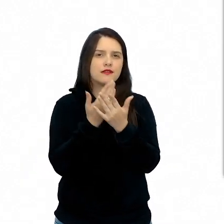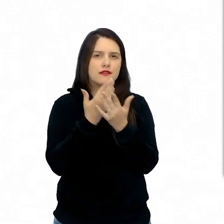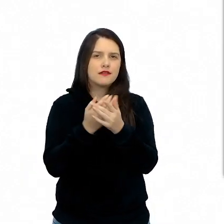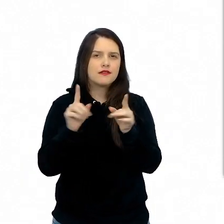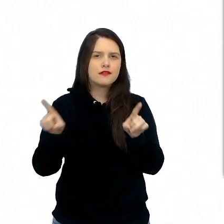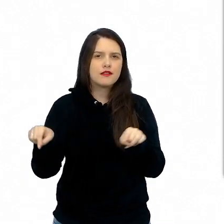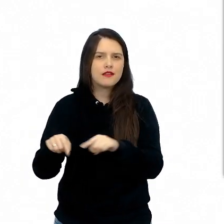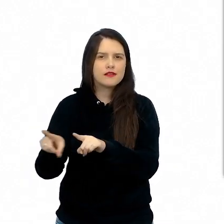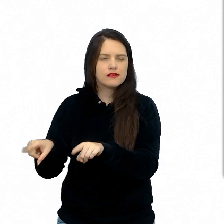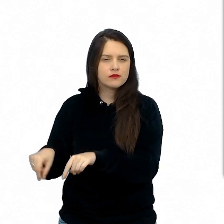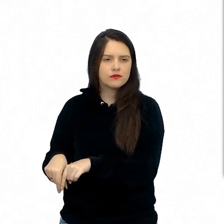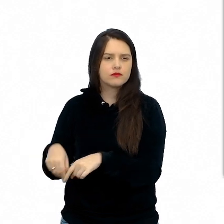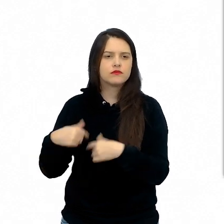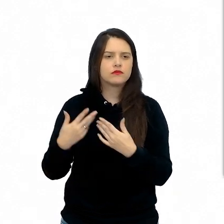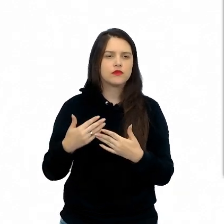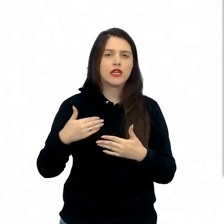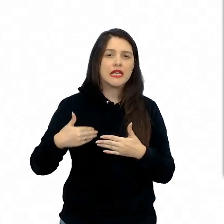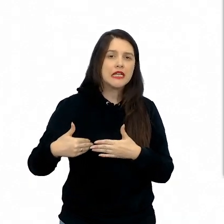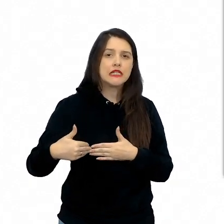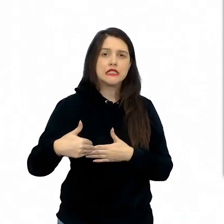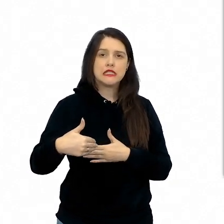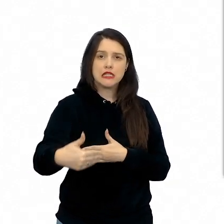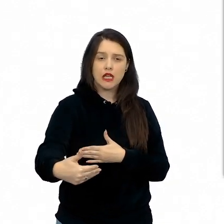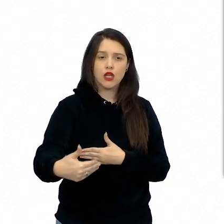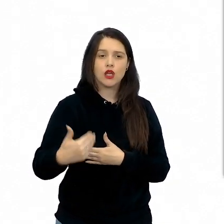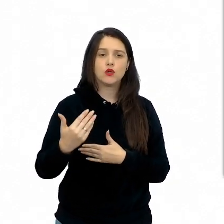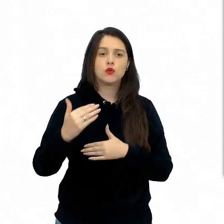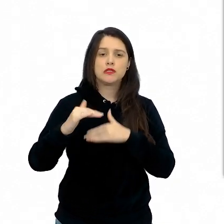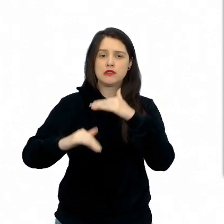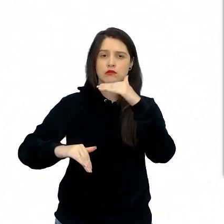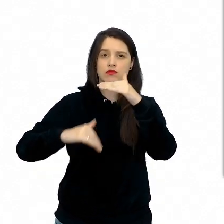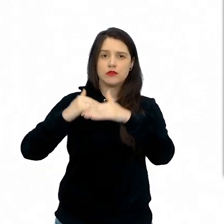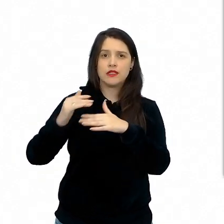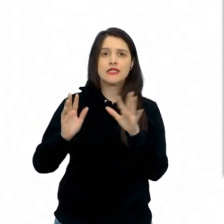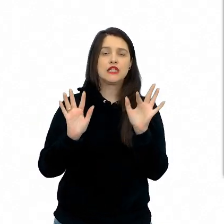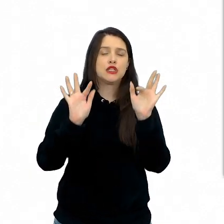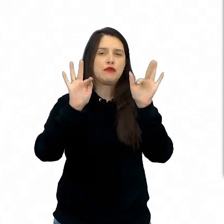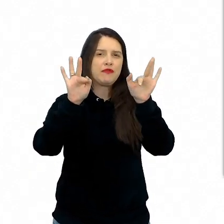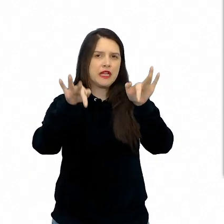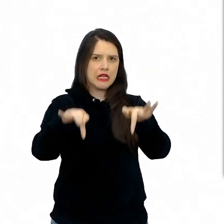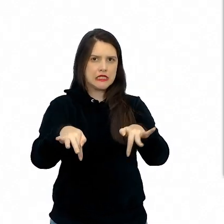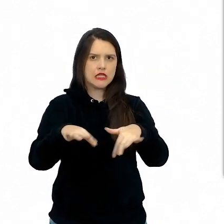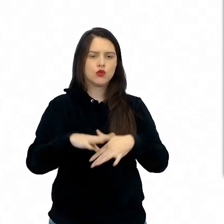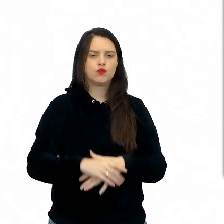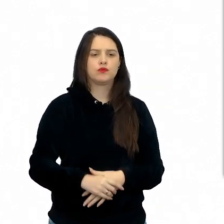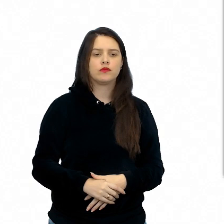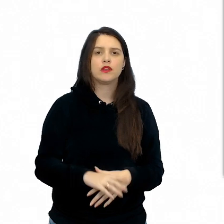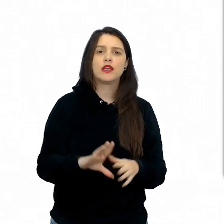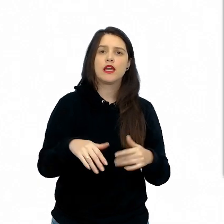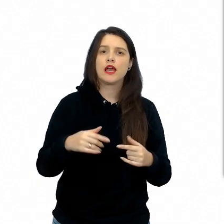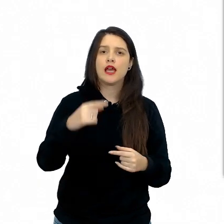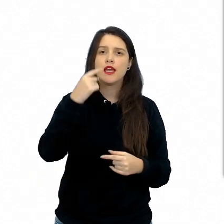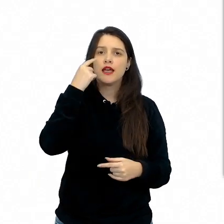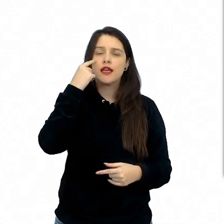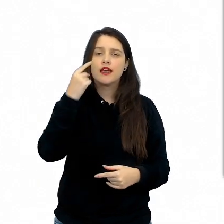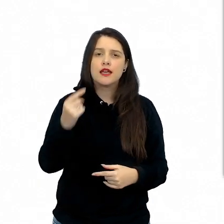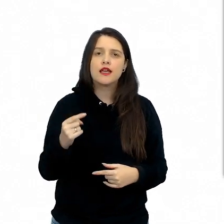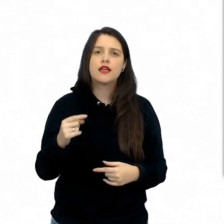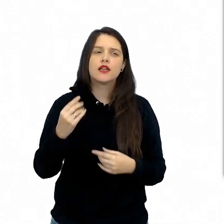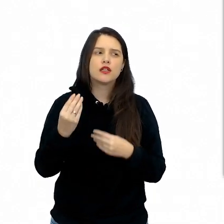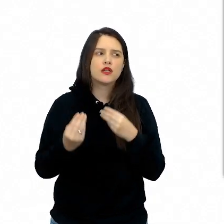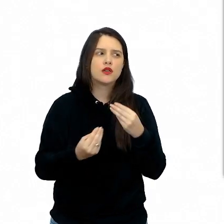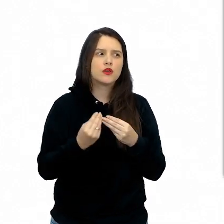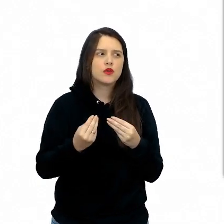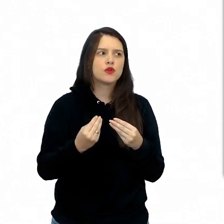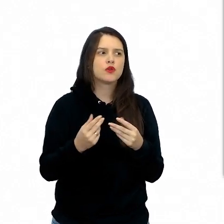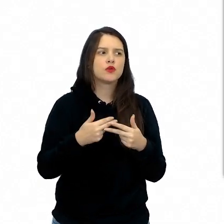Sempre tem esse movimento, o iniciando, o desenvolvendo e o finalizando. A gente vai exemplificar aí